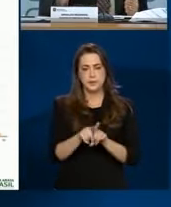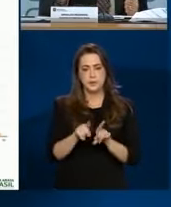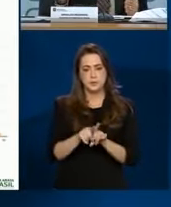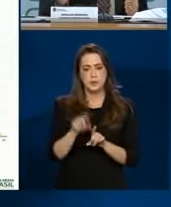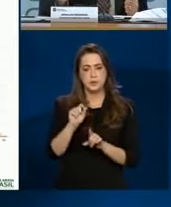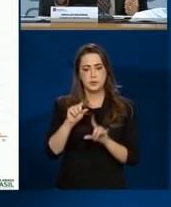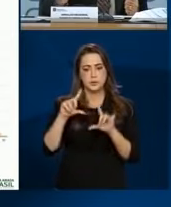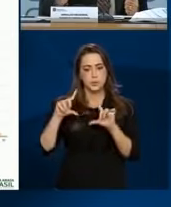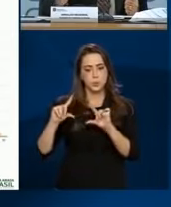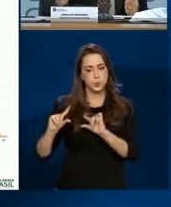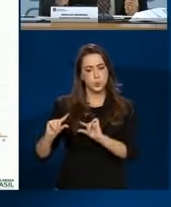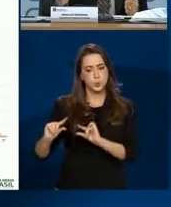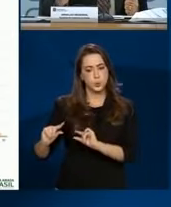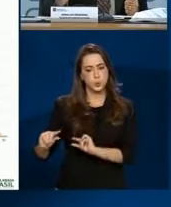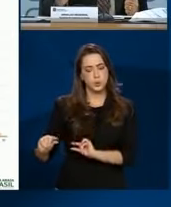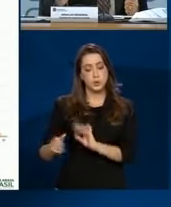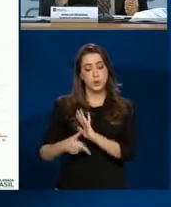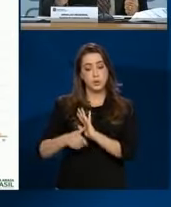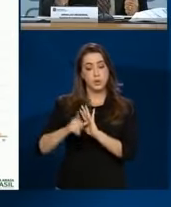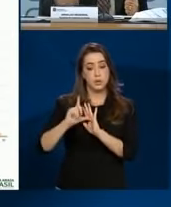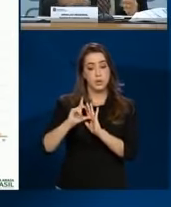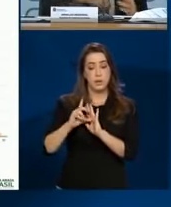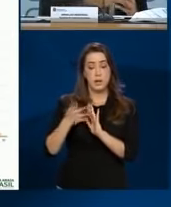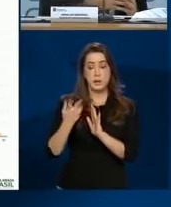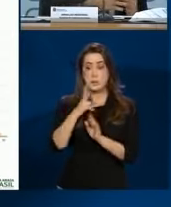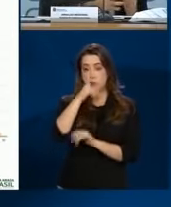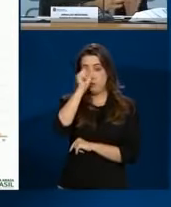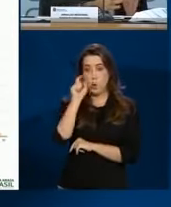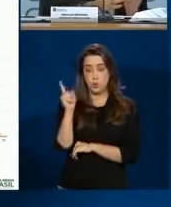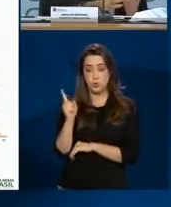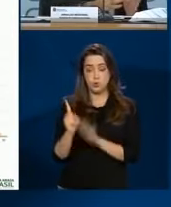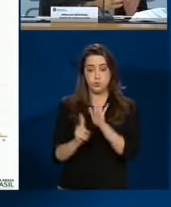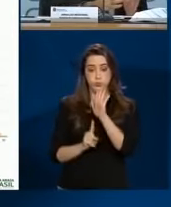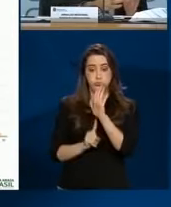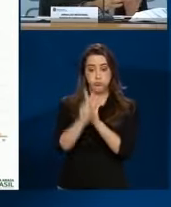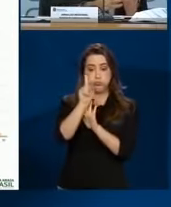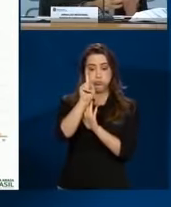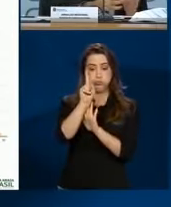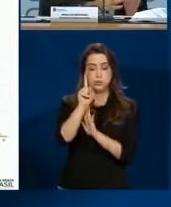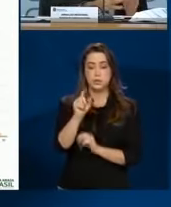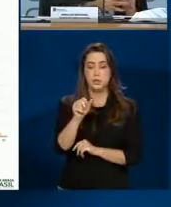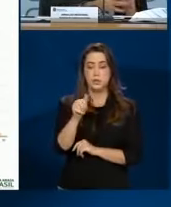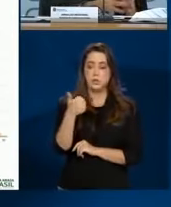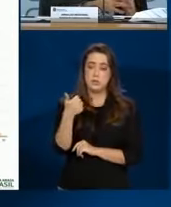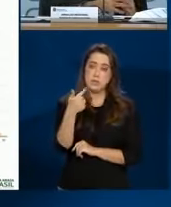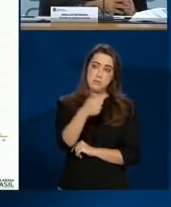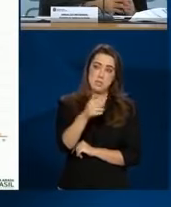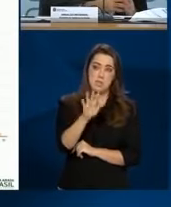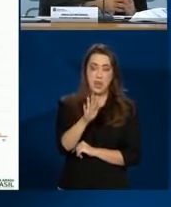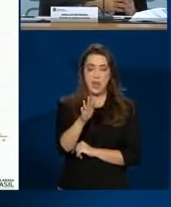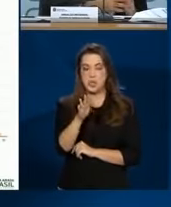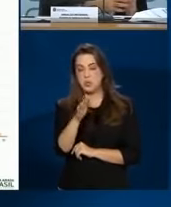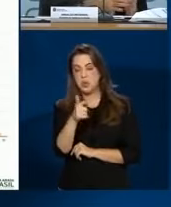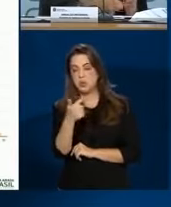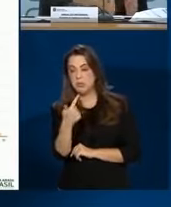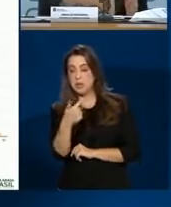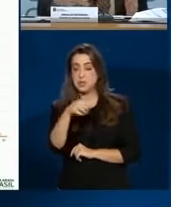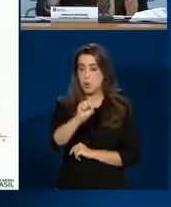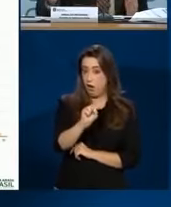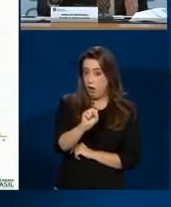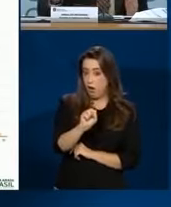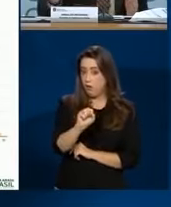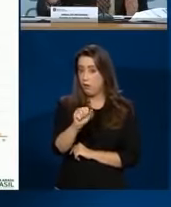tivemos um período bastante intenso, que foi na 17ª, 18ª, 19ª